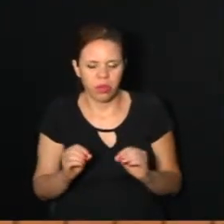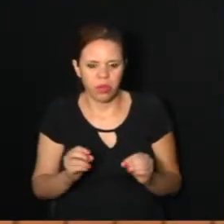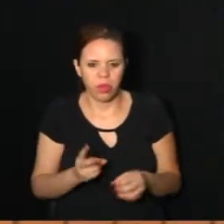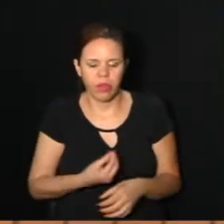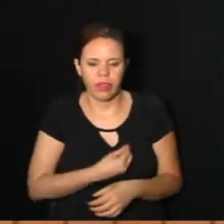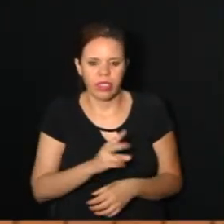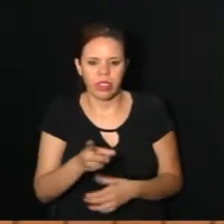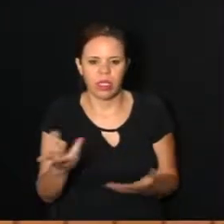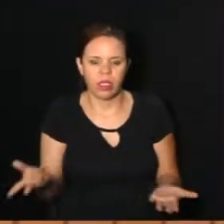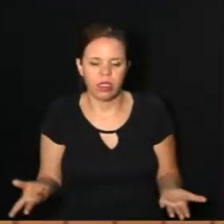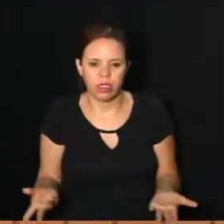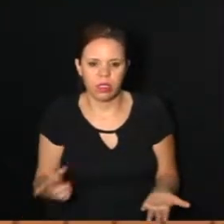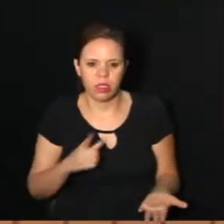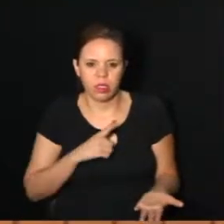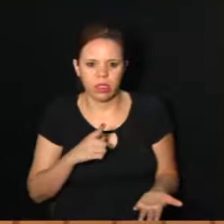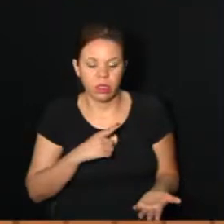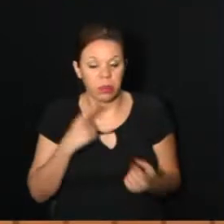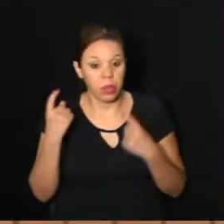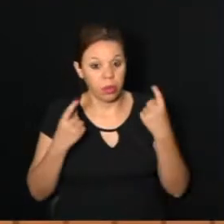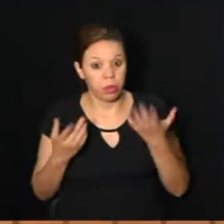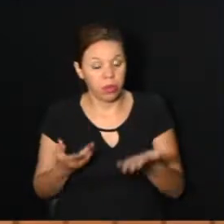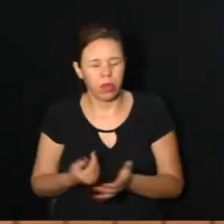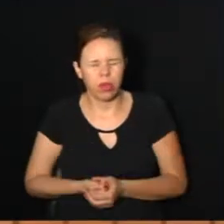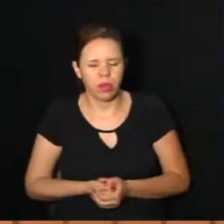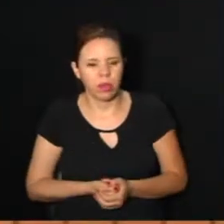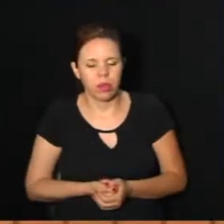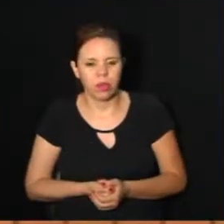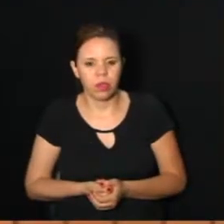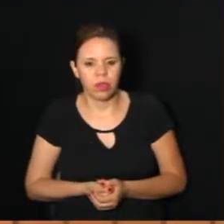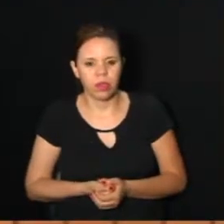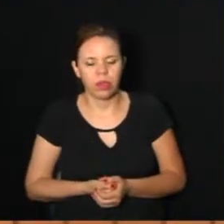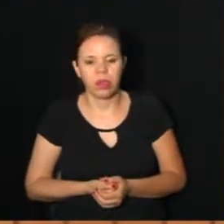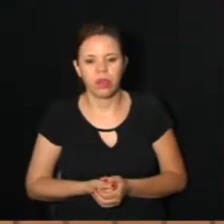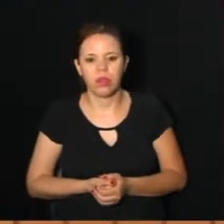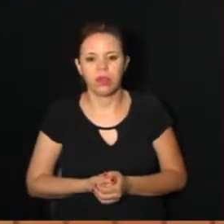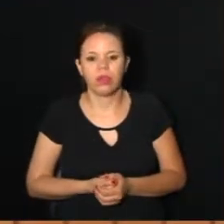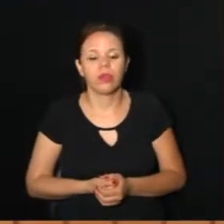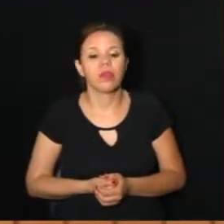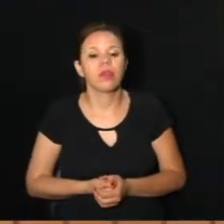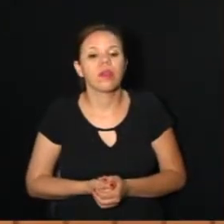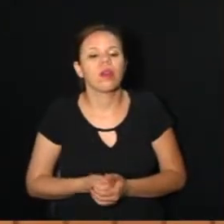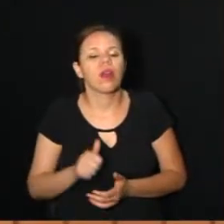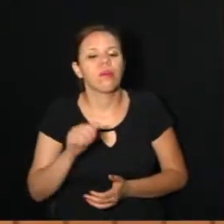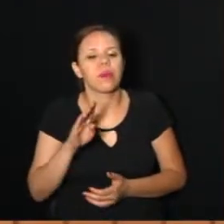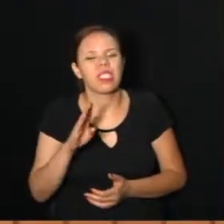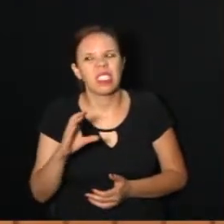segue. Mas você vai ter que se preocupar com o AVCB, por exemplo. Tá?